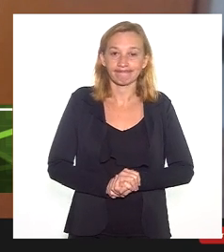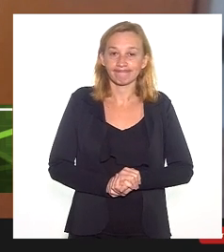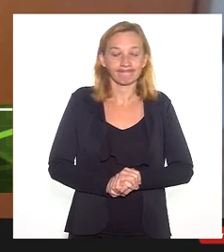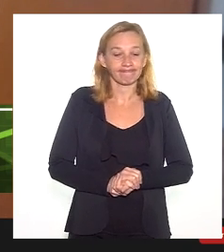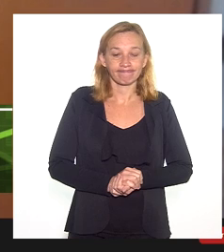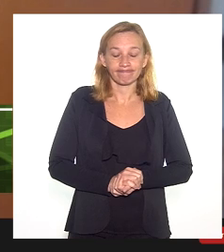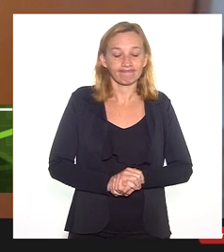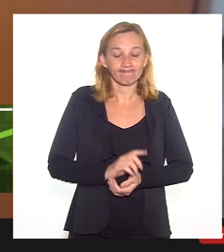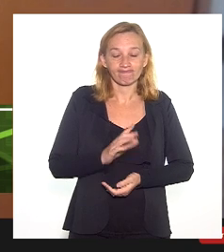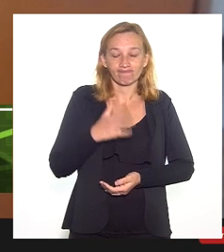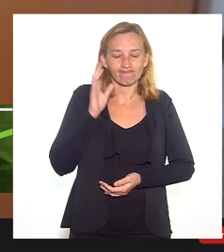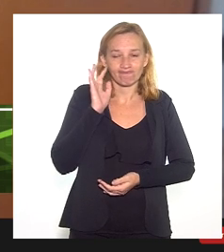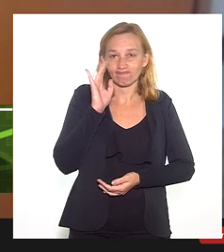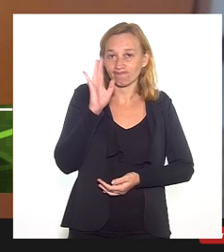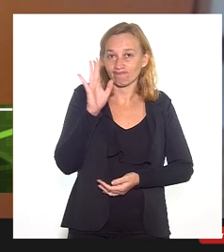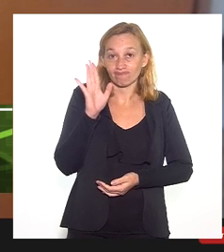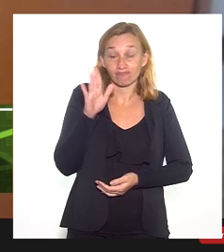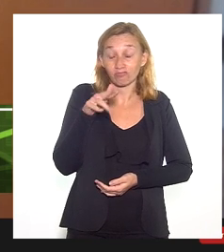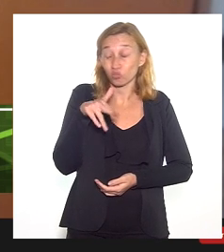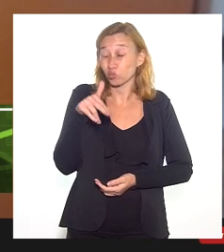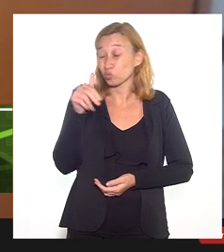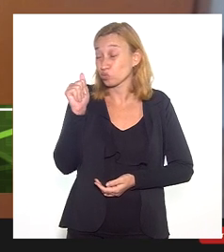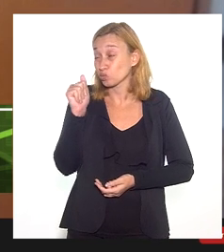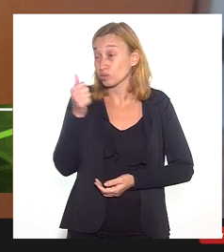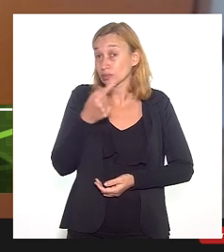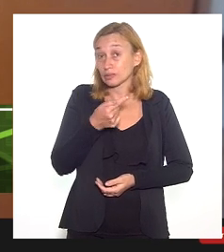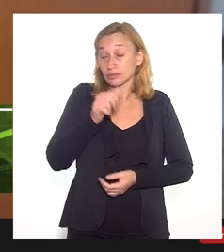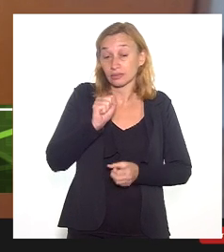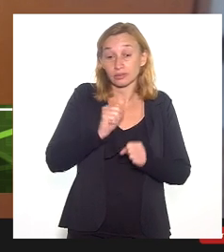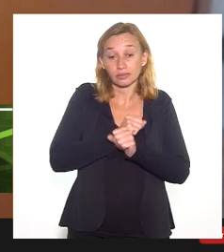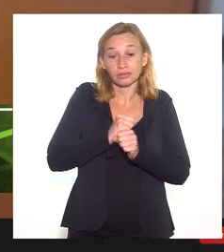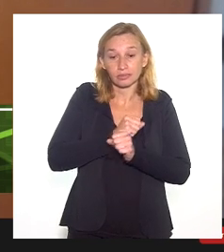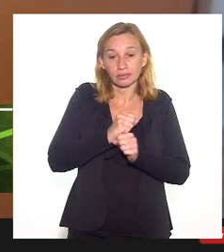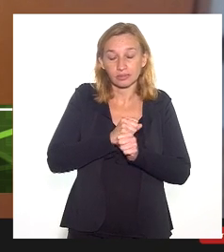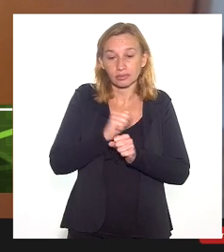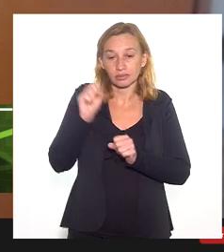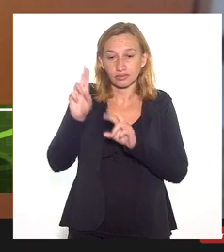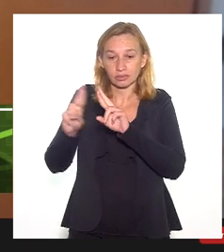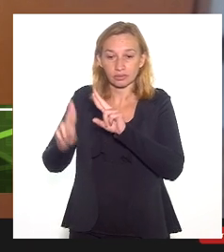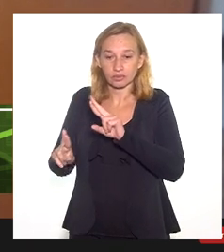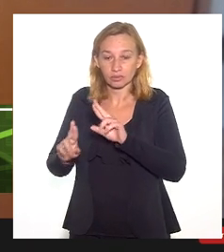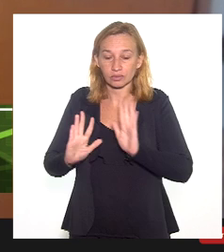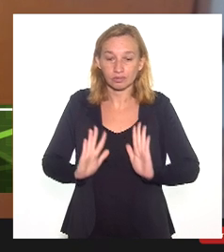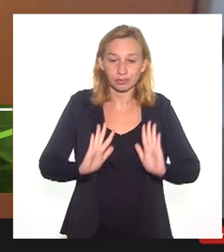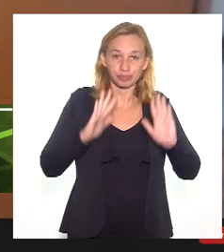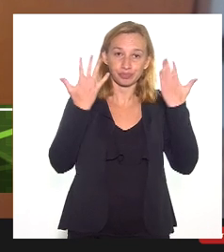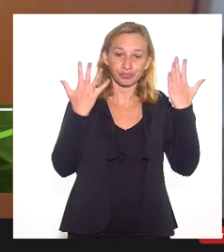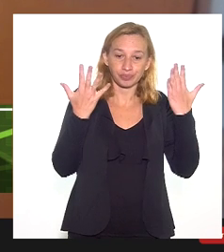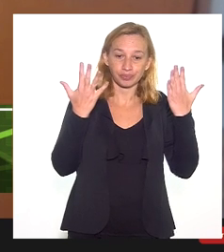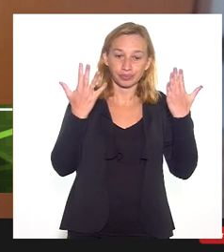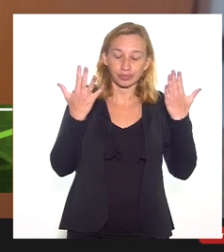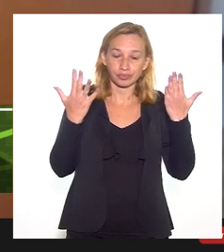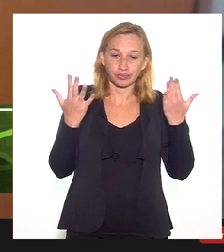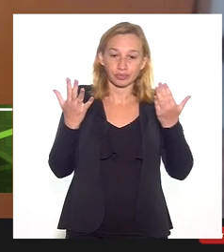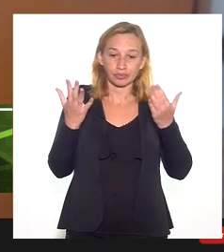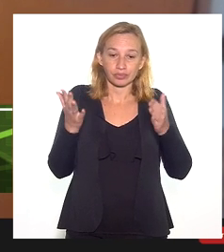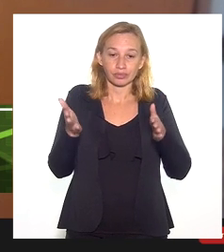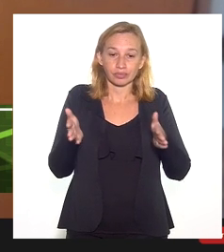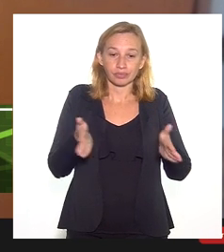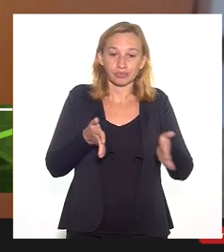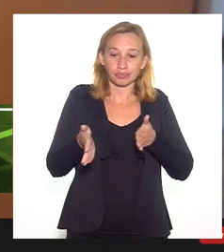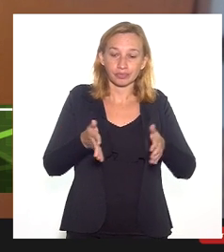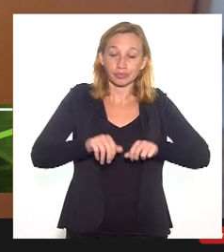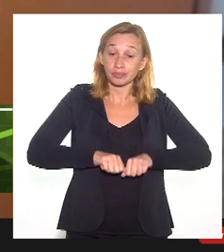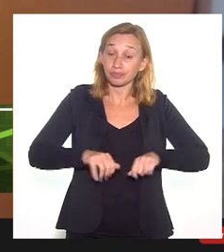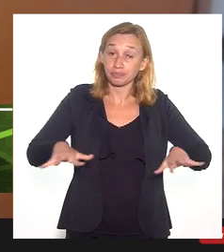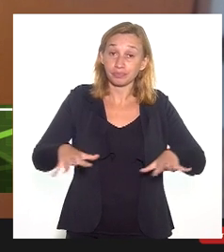Ninguém imaginava que os 70 anos da UERJ seriam comemorados em meio à mais grave pandemia